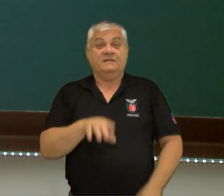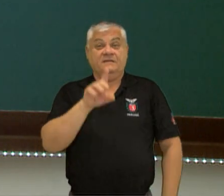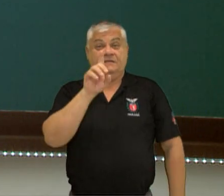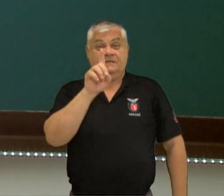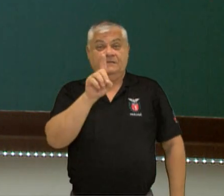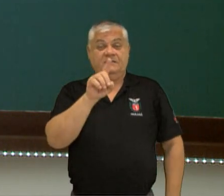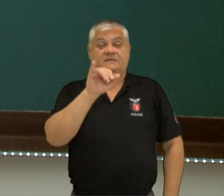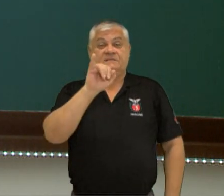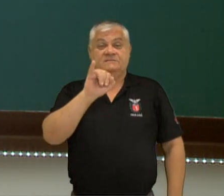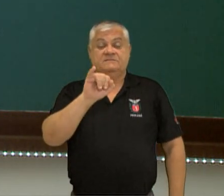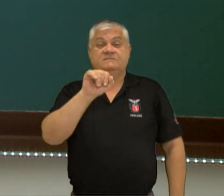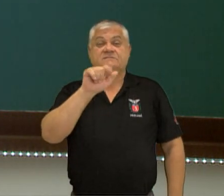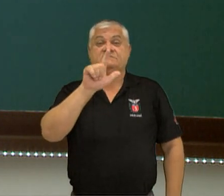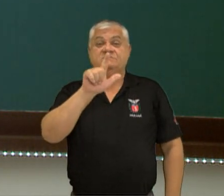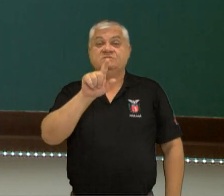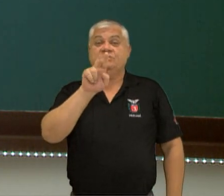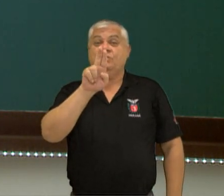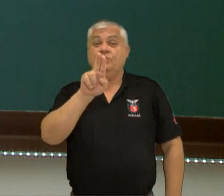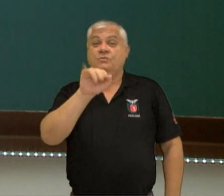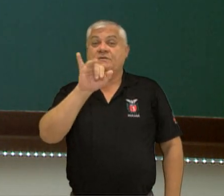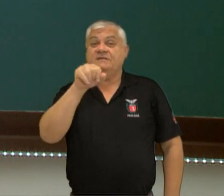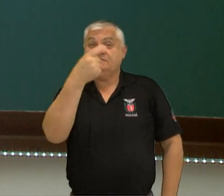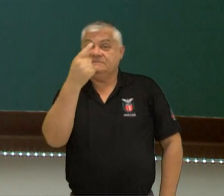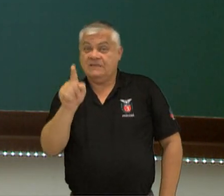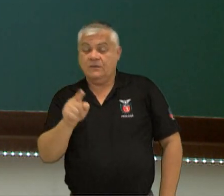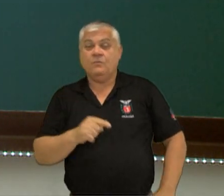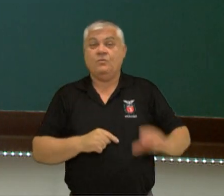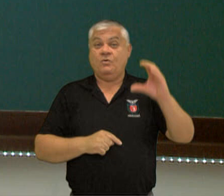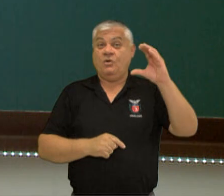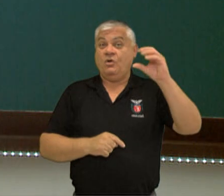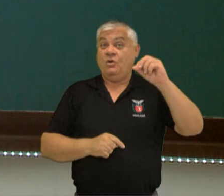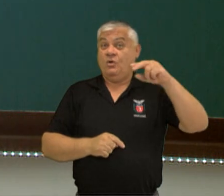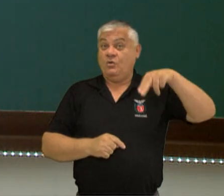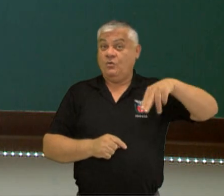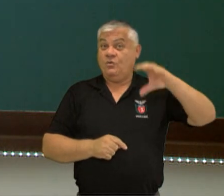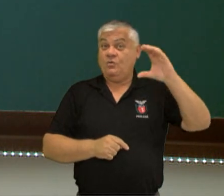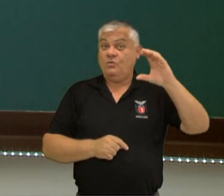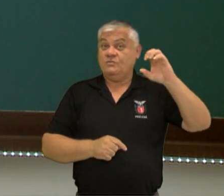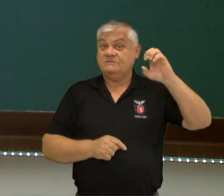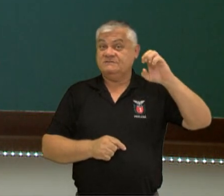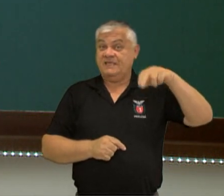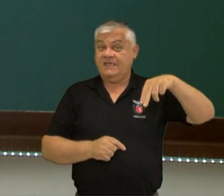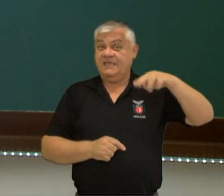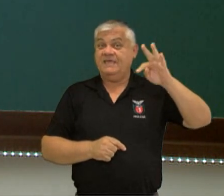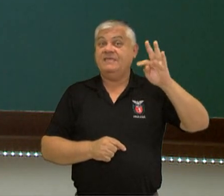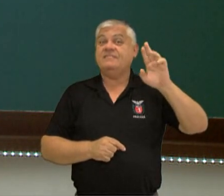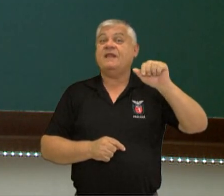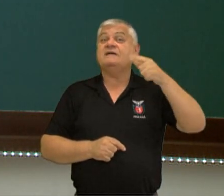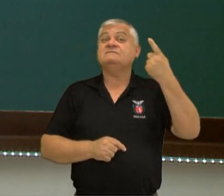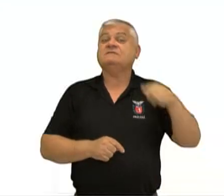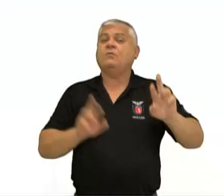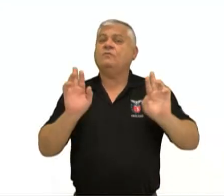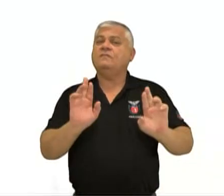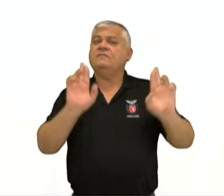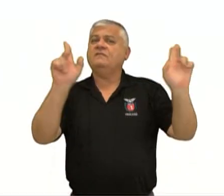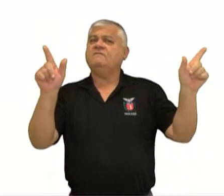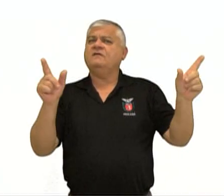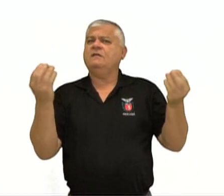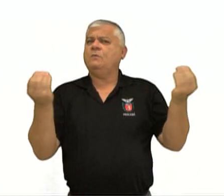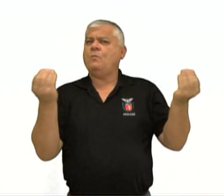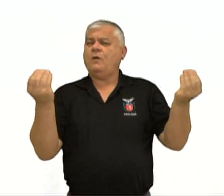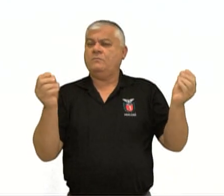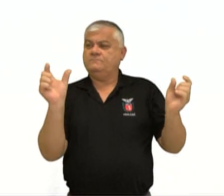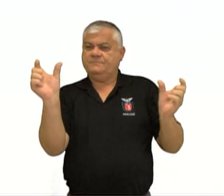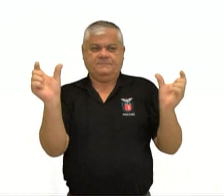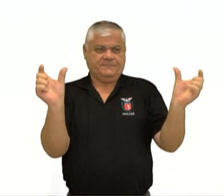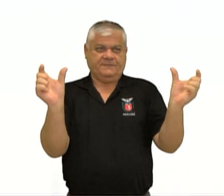Qual é a diferença então entre diluição e concentração? A operação inversa de diluição chama-se concentração da solução